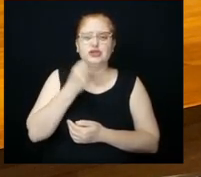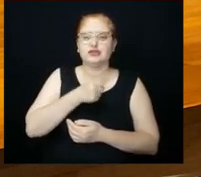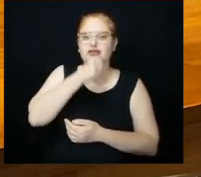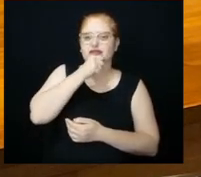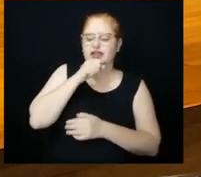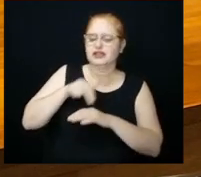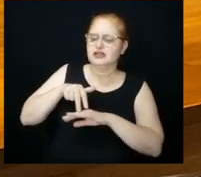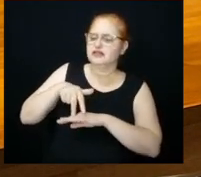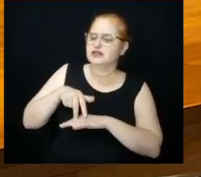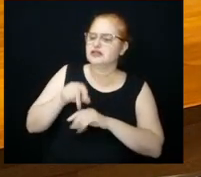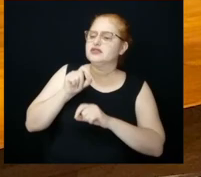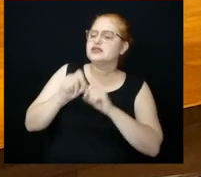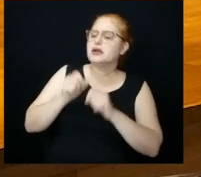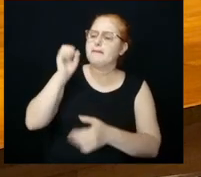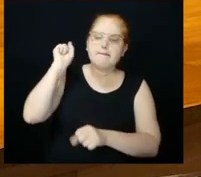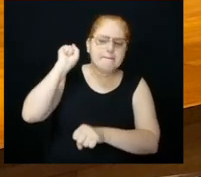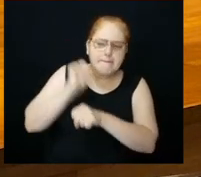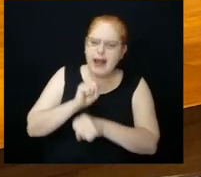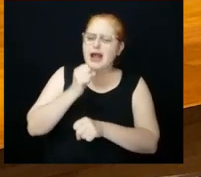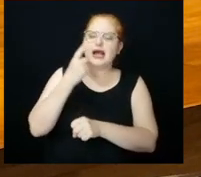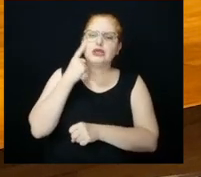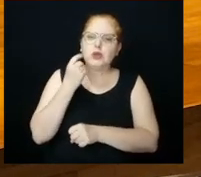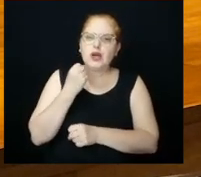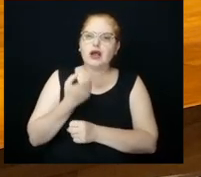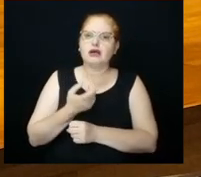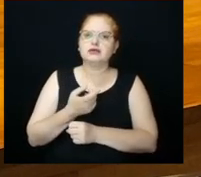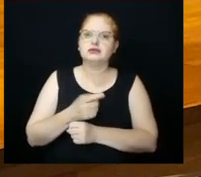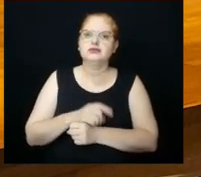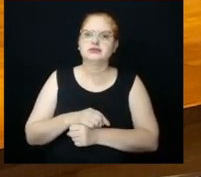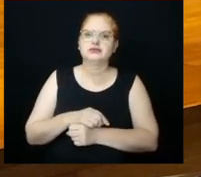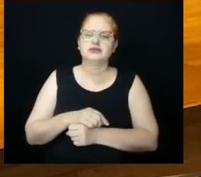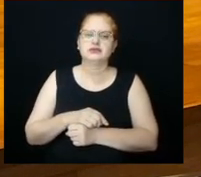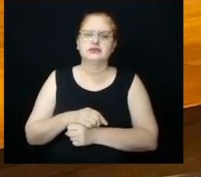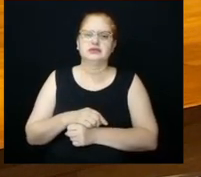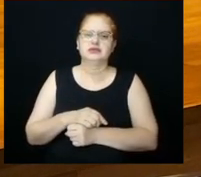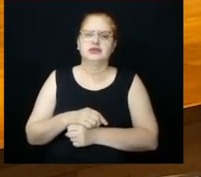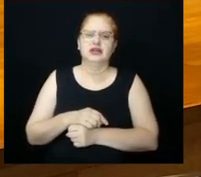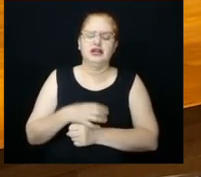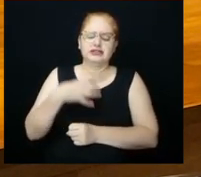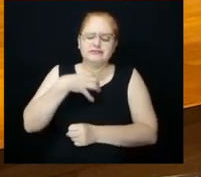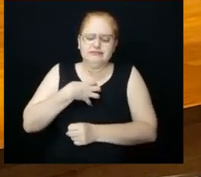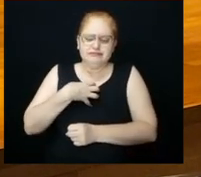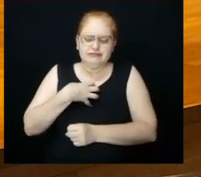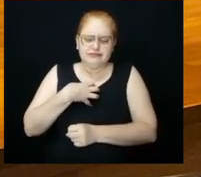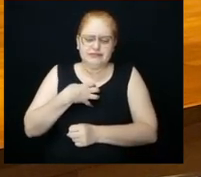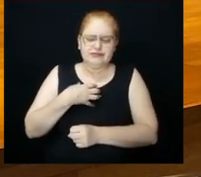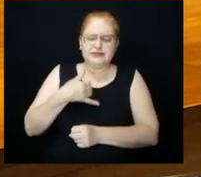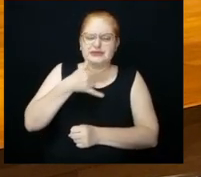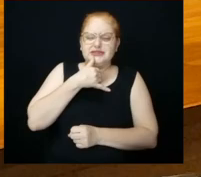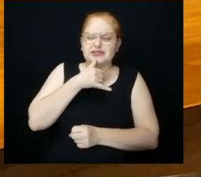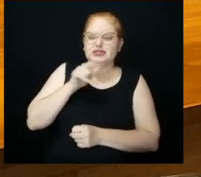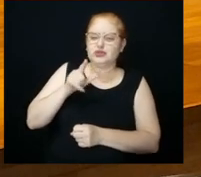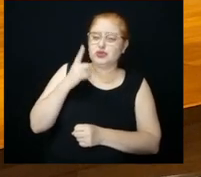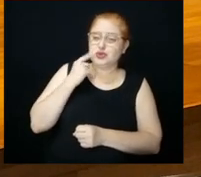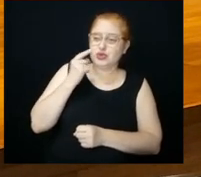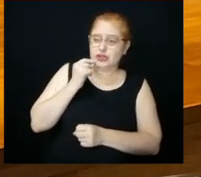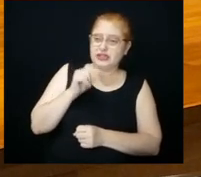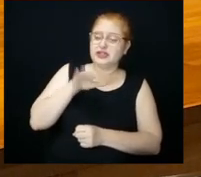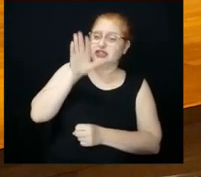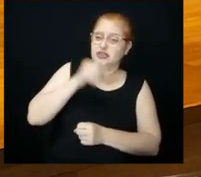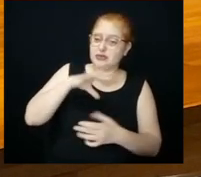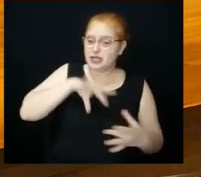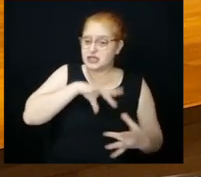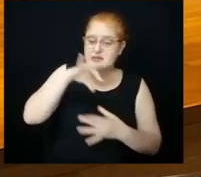se levanta e zanga. Para de chorar! É que me dói uma tristeza. Chorando assim, você vai chamar os